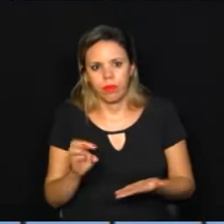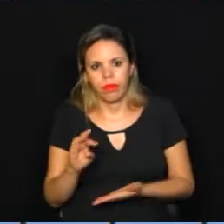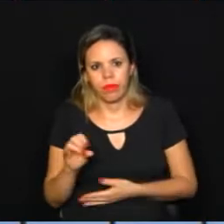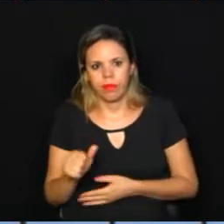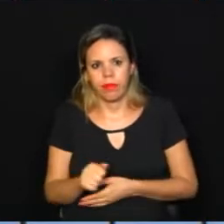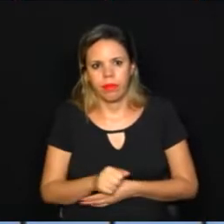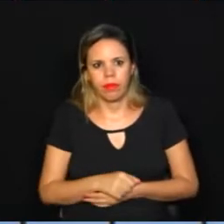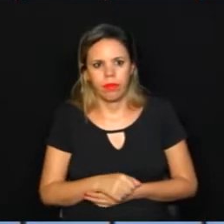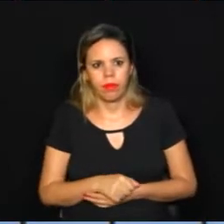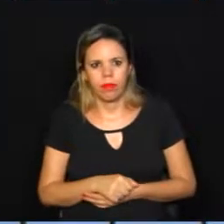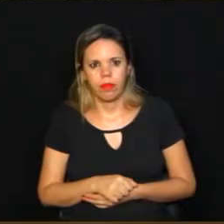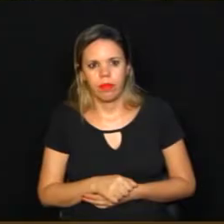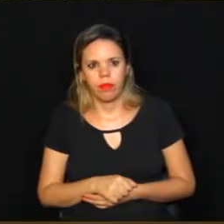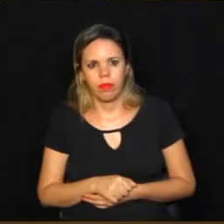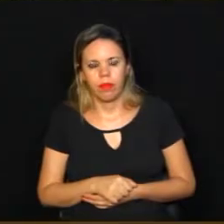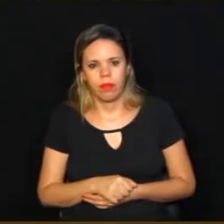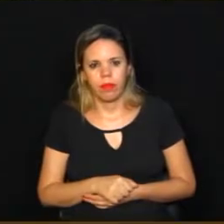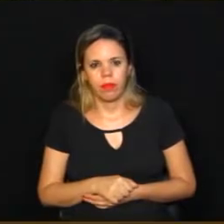CREAS.